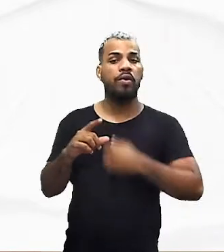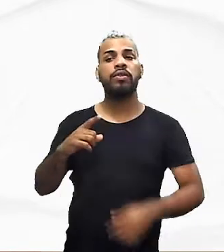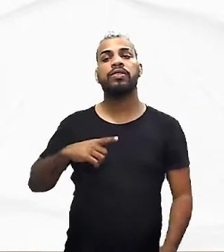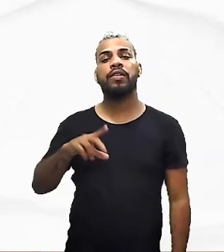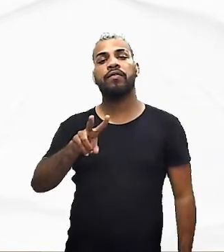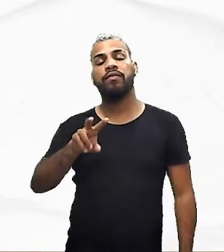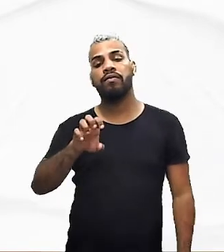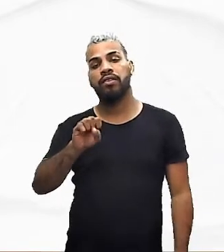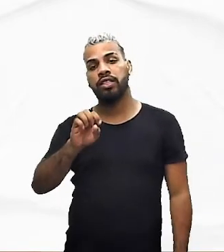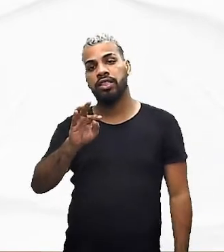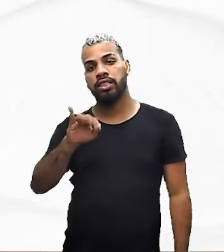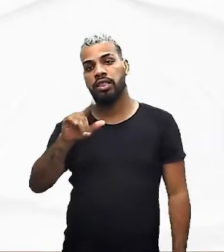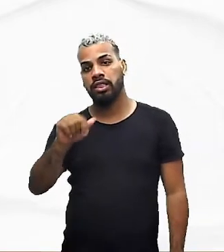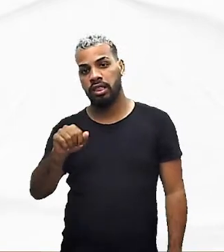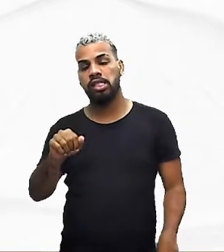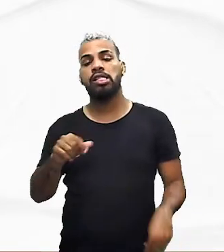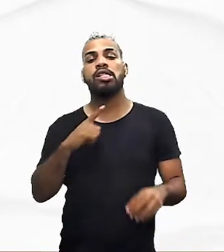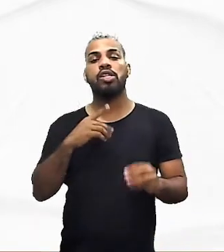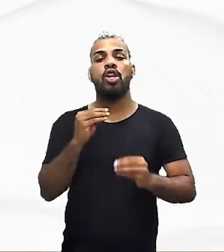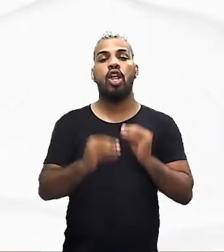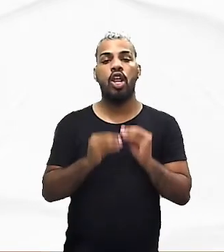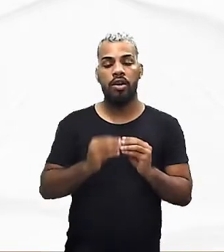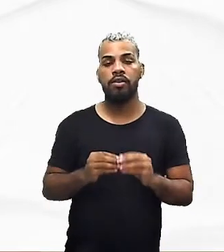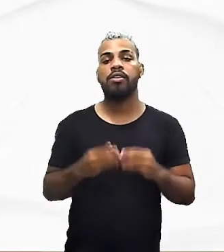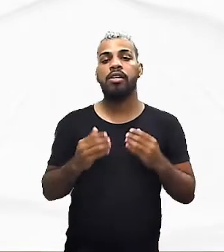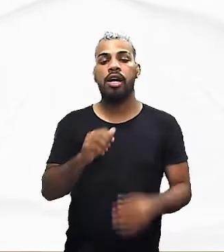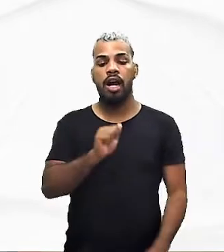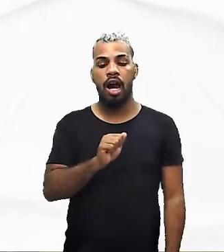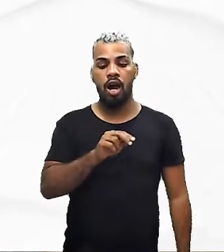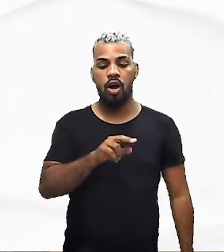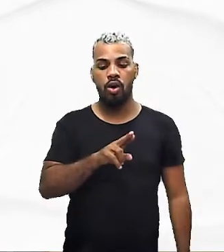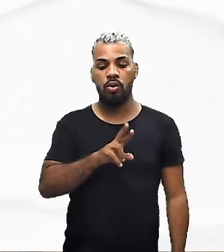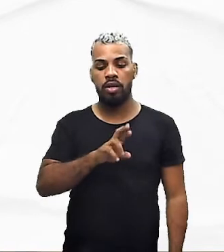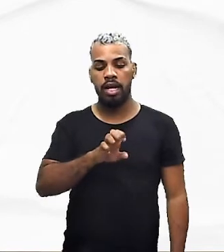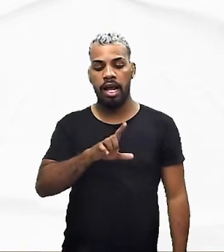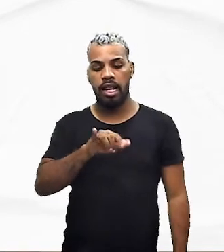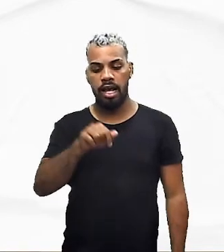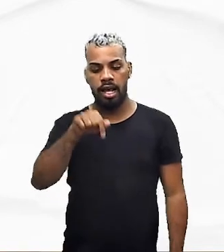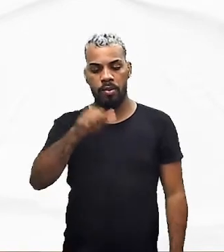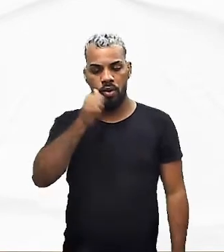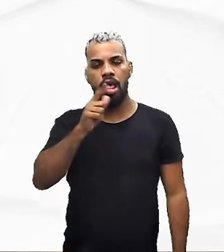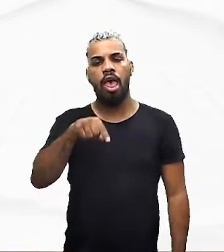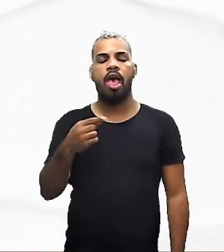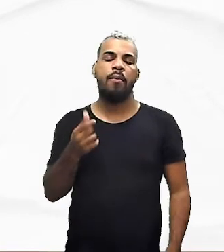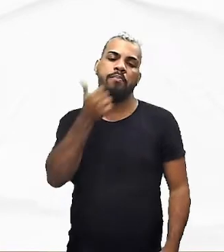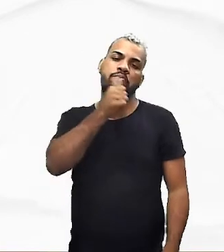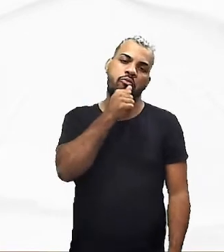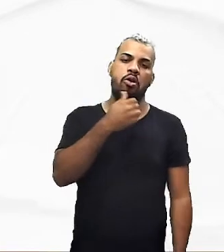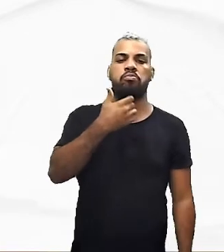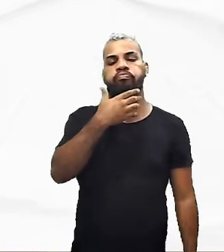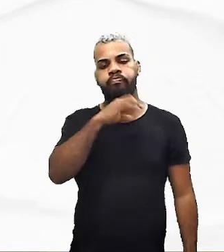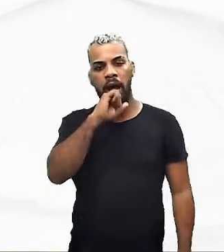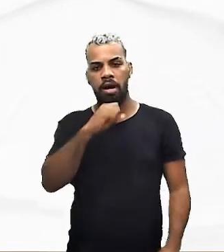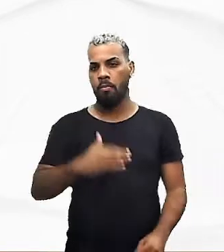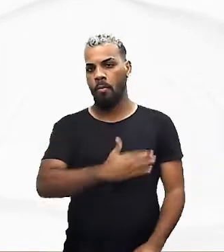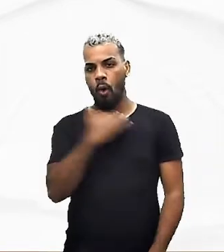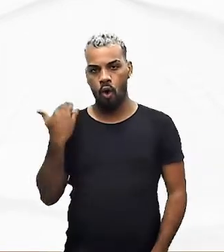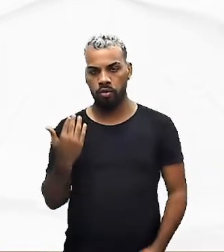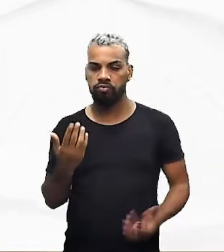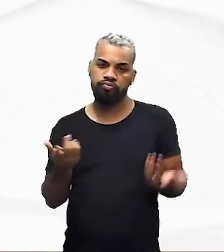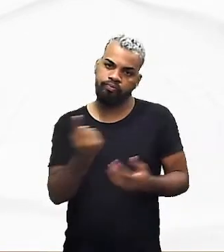os noveleiros. Aurélia era órfã. Tinha em sua companhia uma velha parenta, viúva, dona